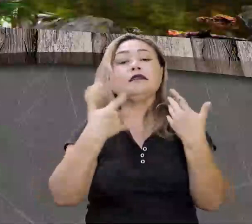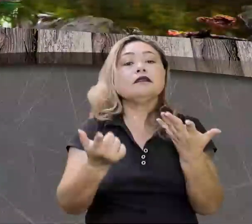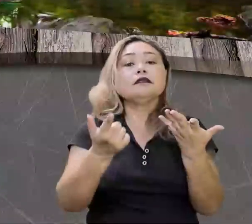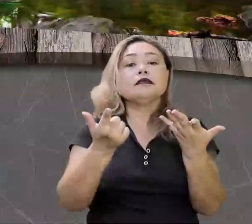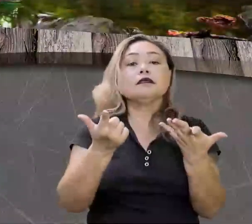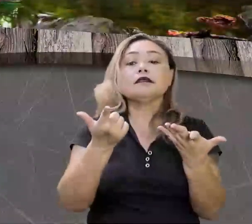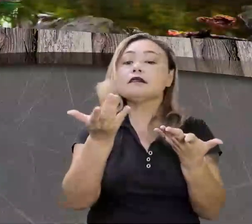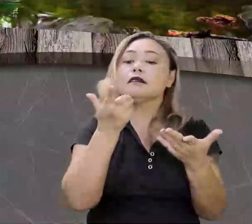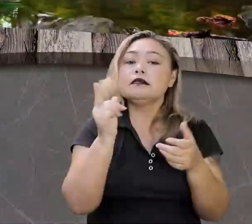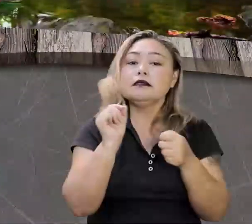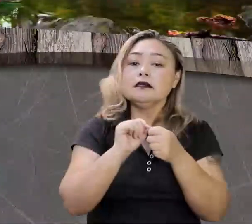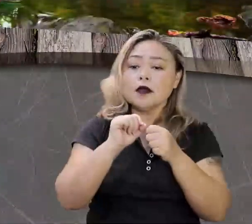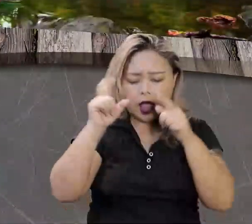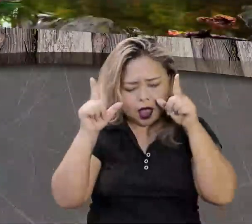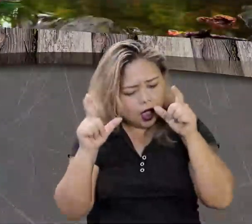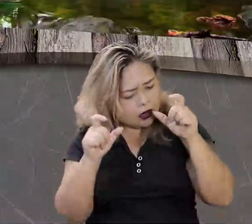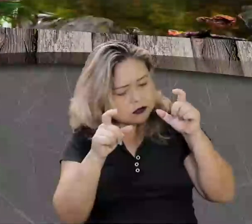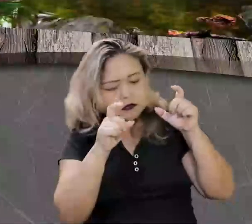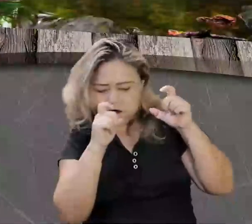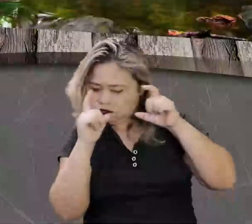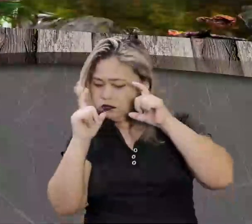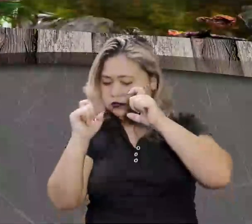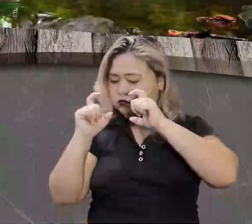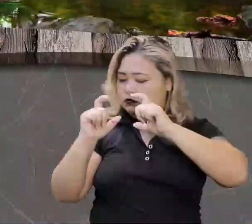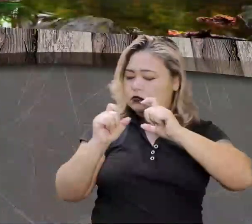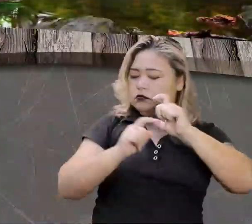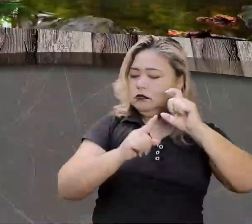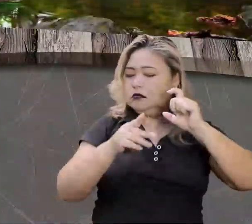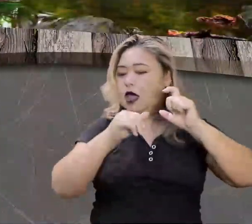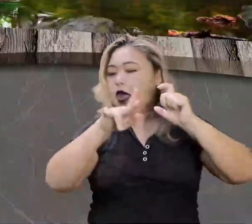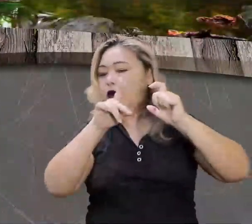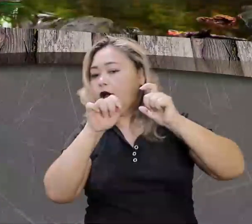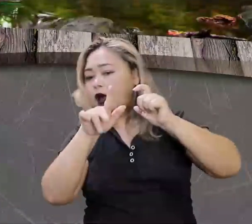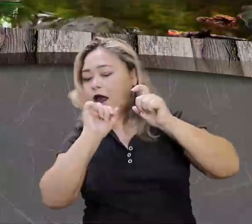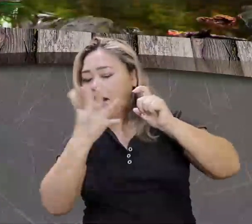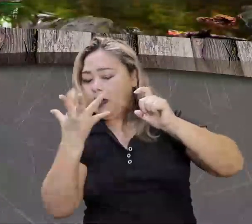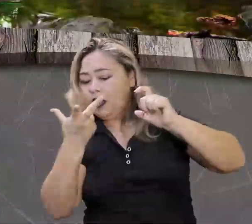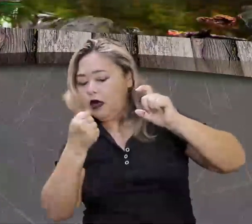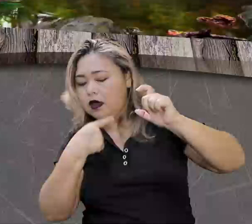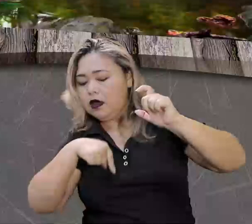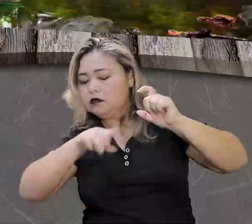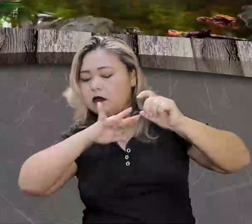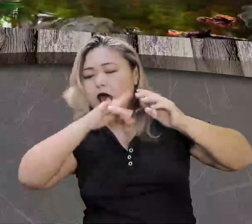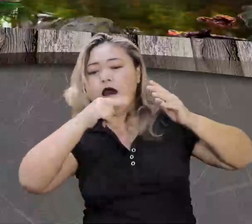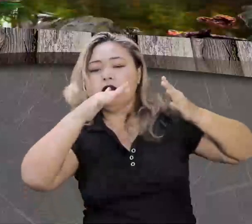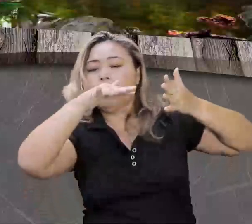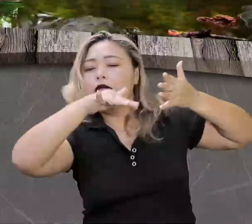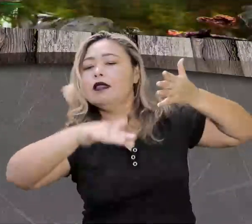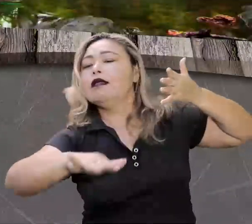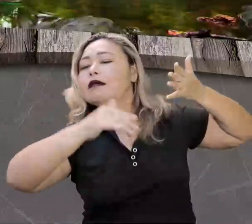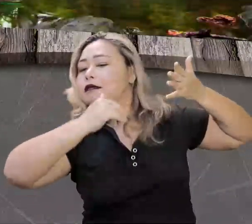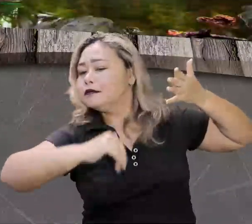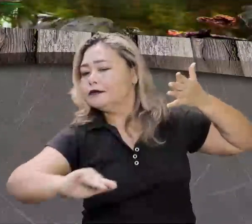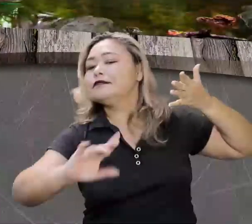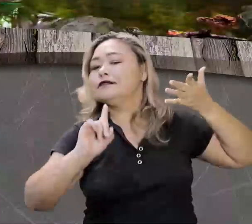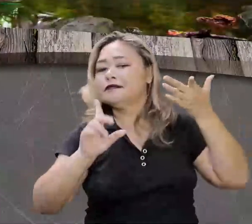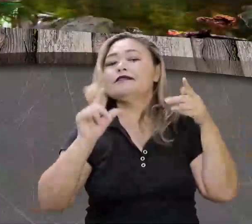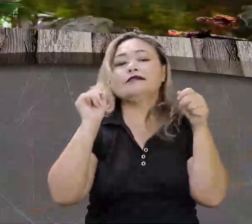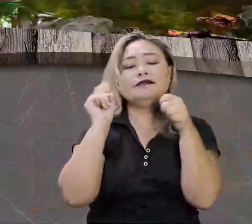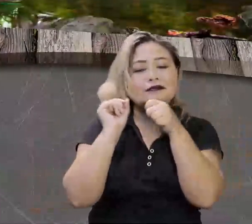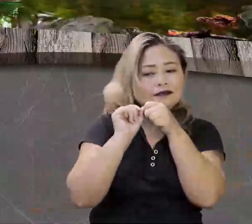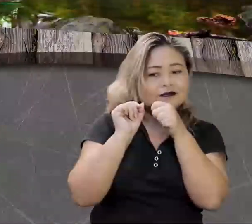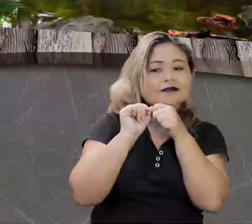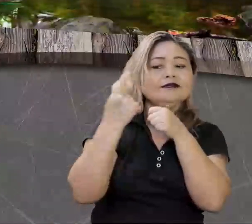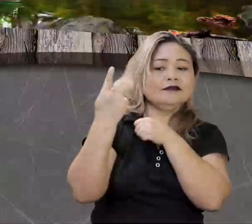que você poderia fazer? Tirar foto lá daquele igarapé maravilhoso, com aquela queda d'água, tranquilo. Aí você faz